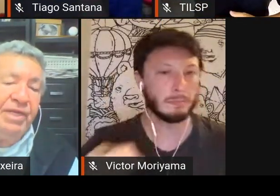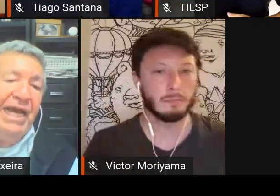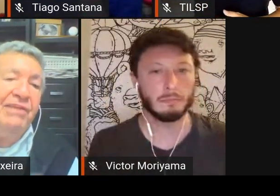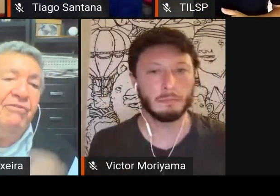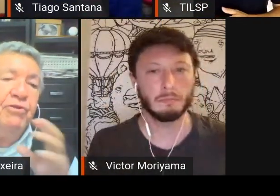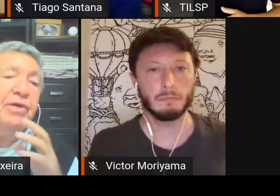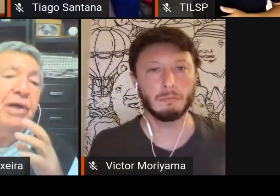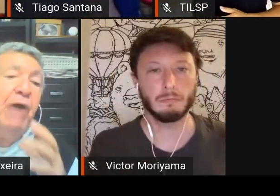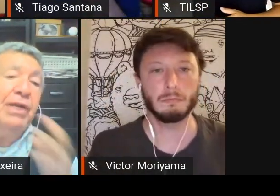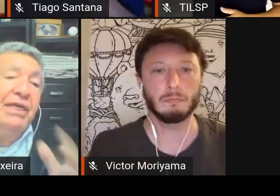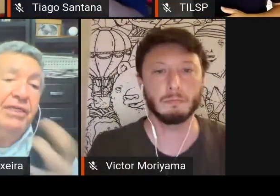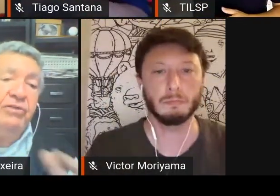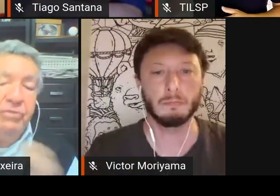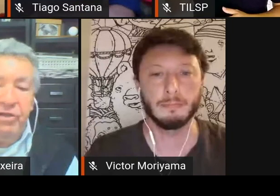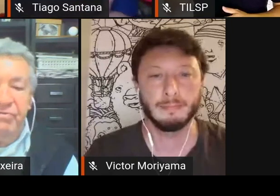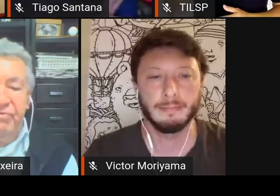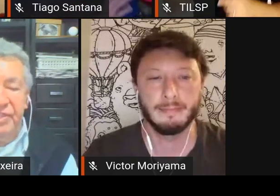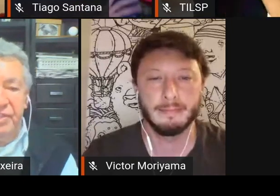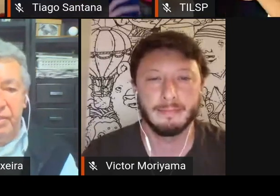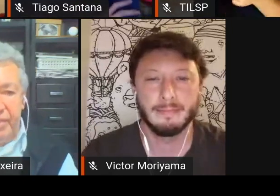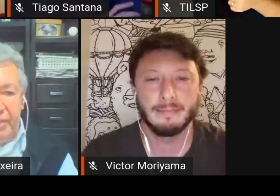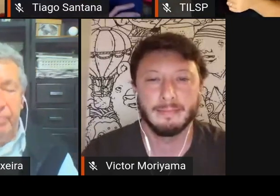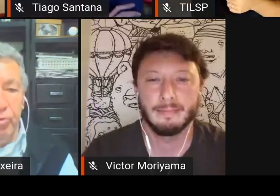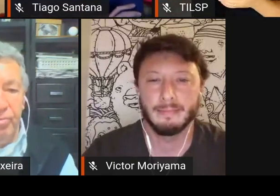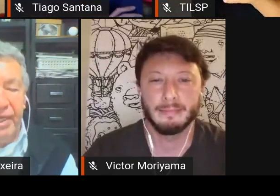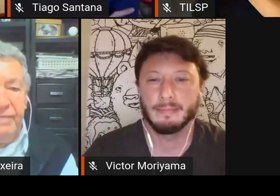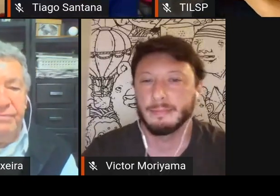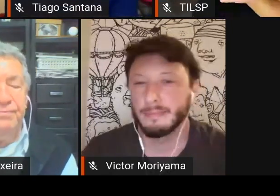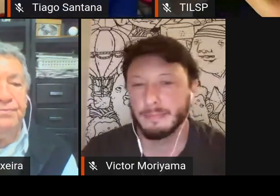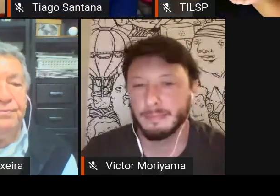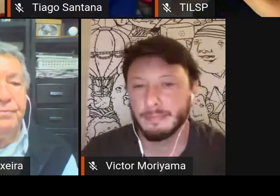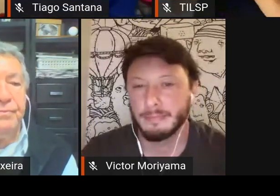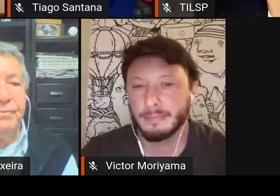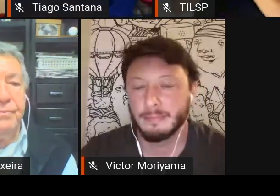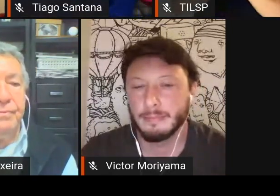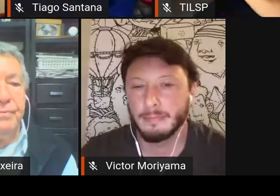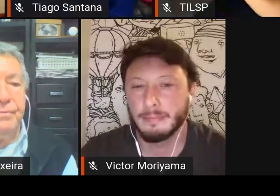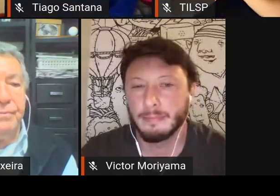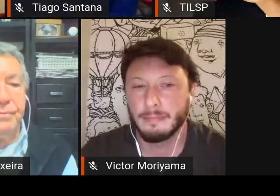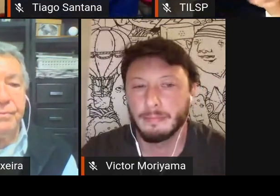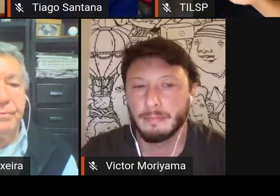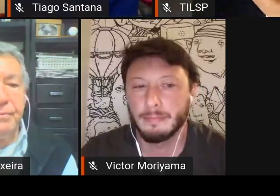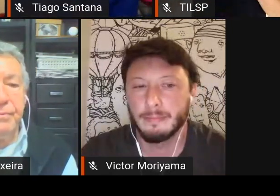muito obrigado, e foi uma aula aqui que nós vivenciamos aqui. Muito obrigado.